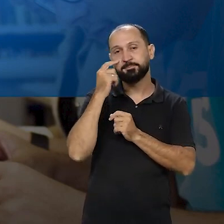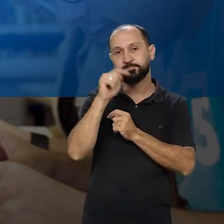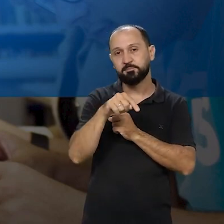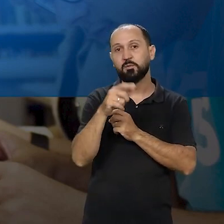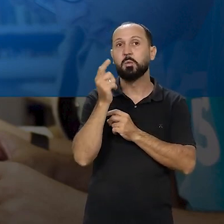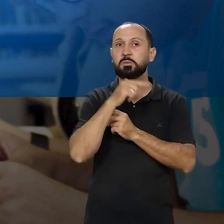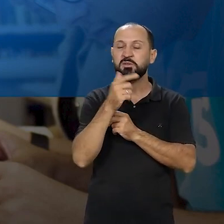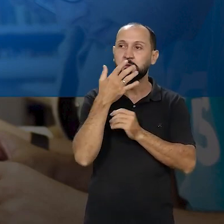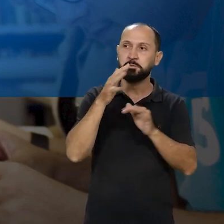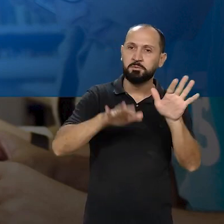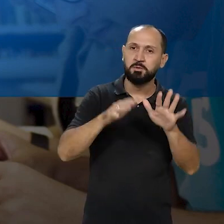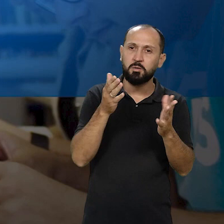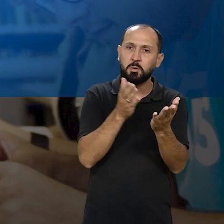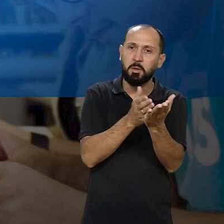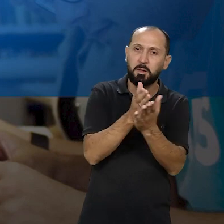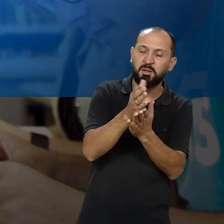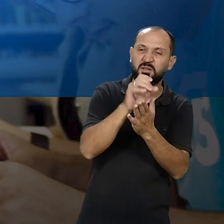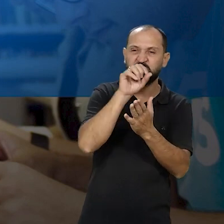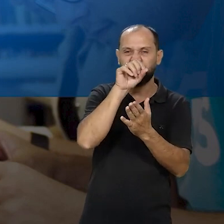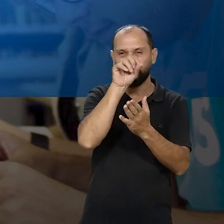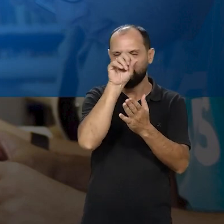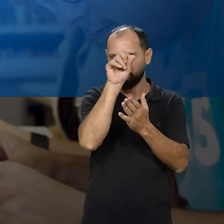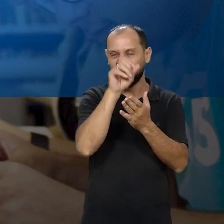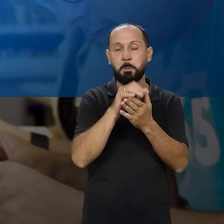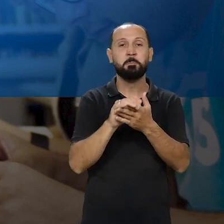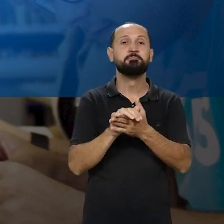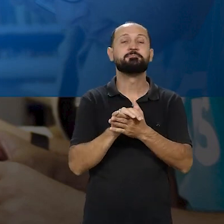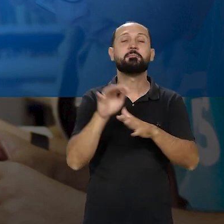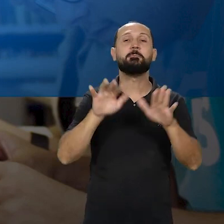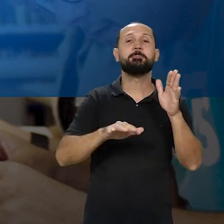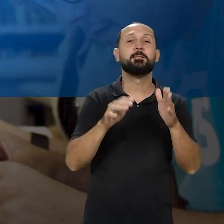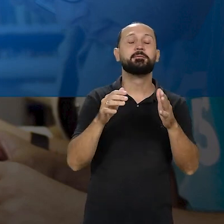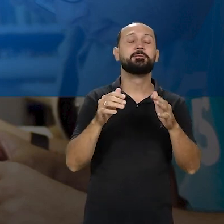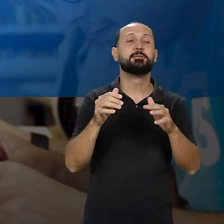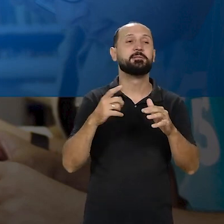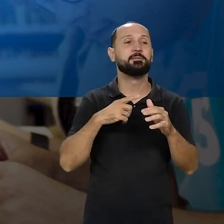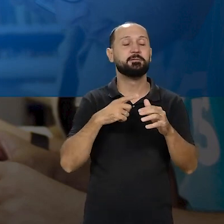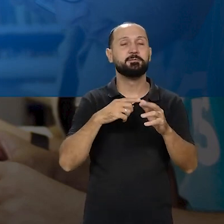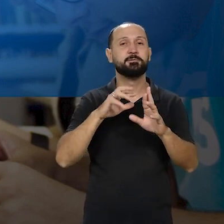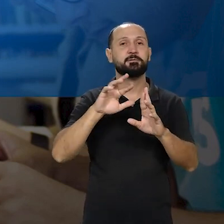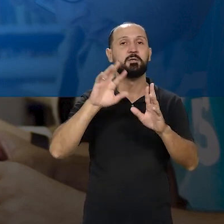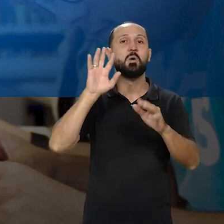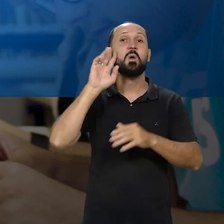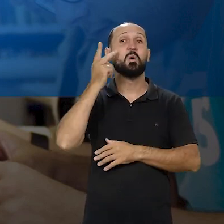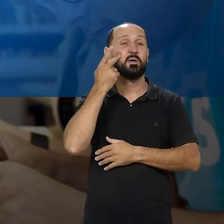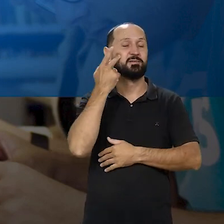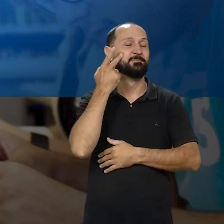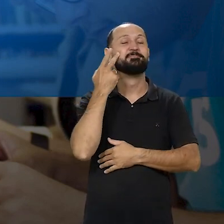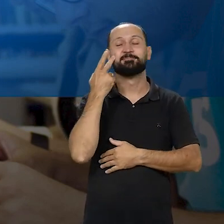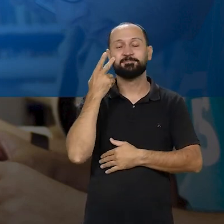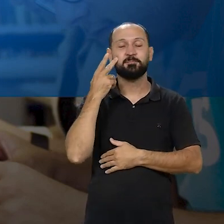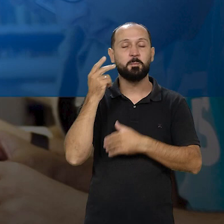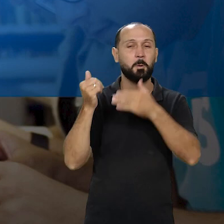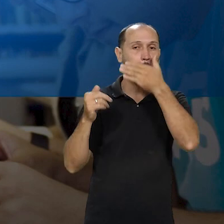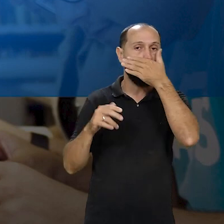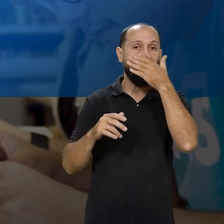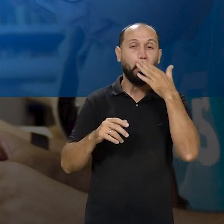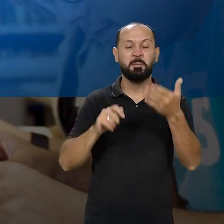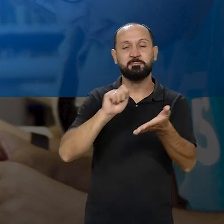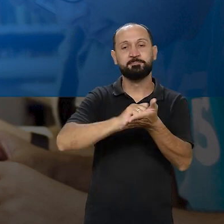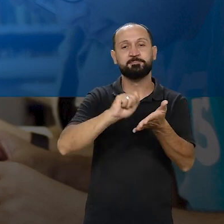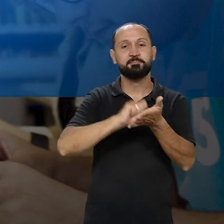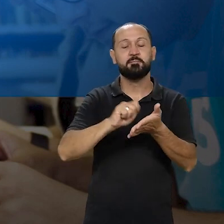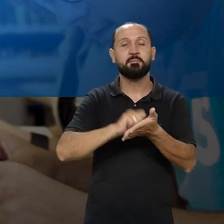dá pé, estou indo mais ou menos pelo caminho, algo que precisa ter um certo reconhecimento. A gente não pode escrever